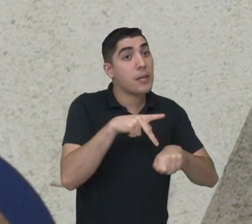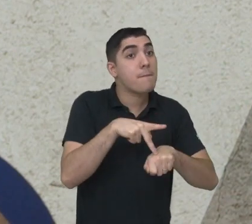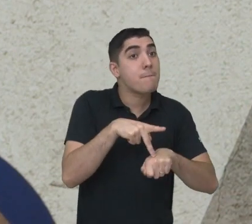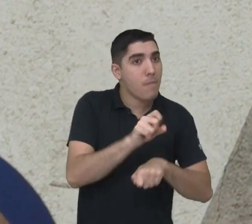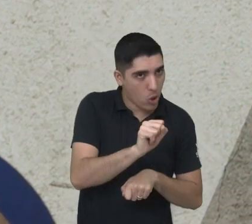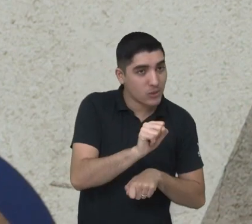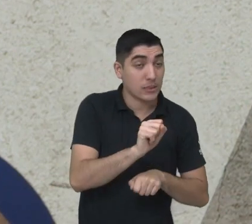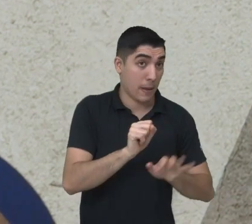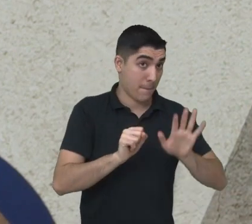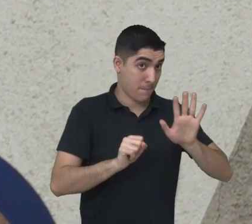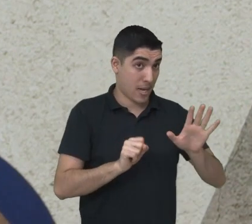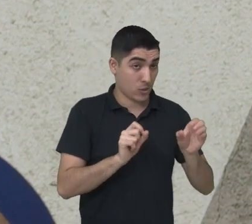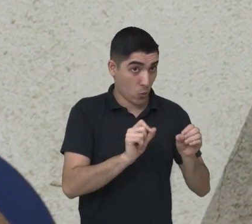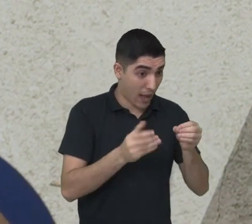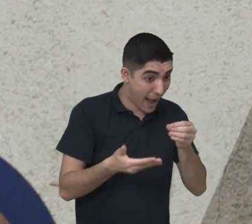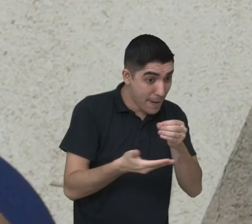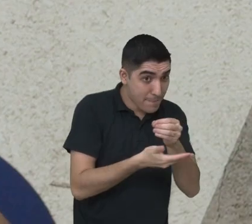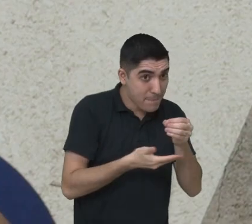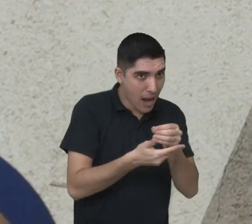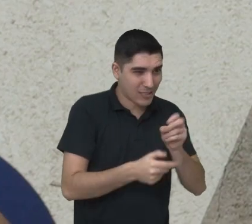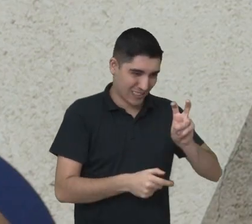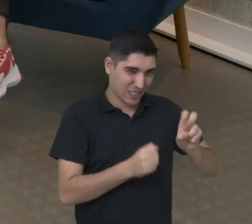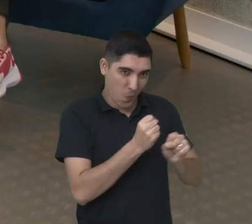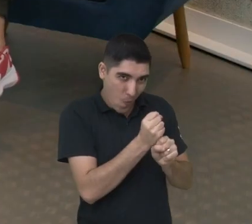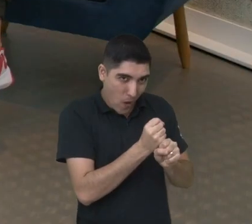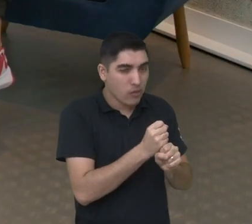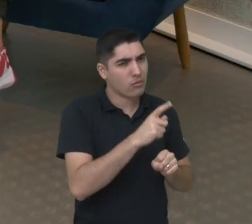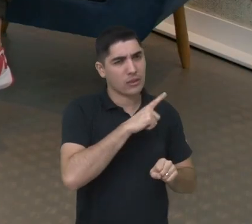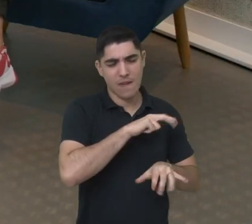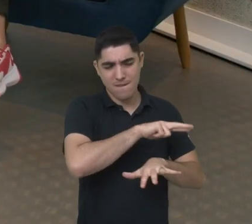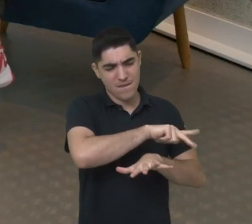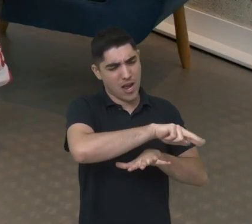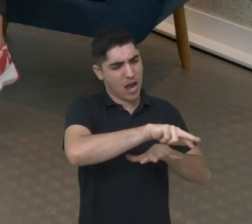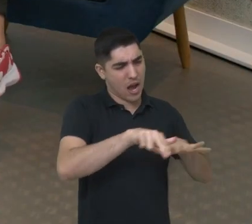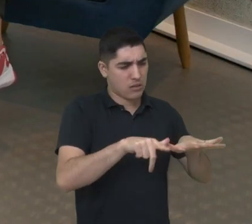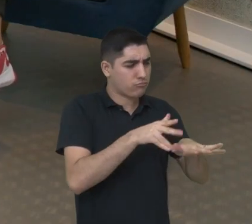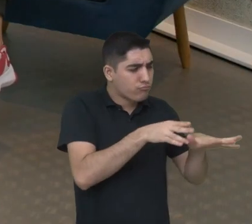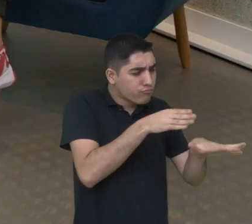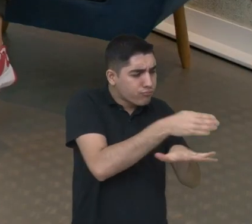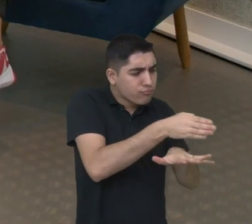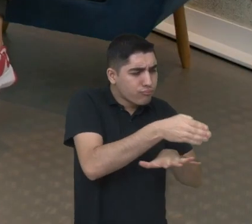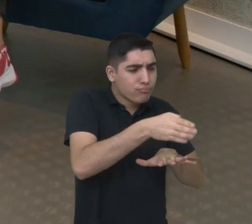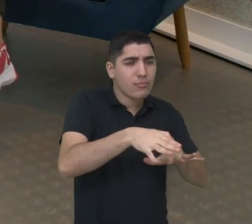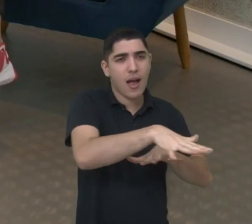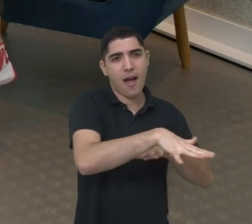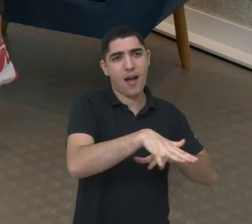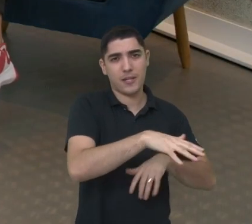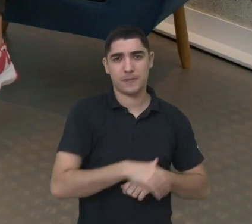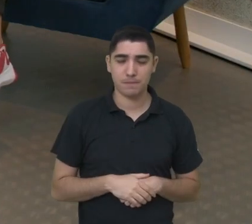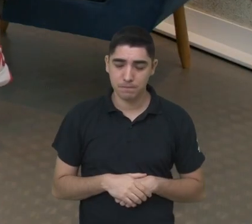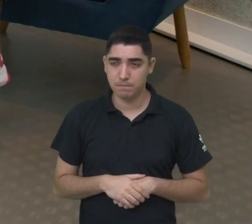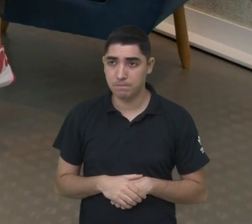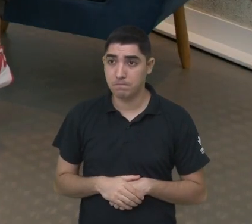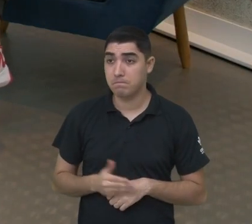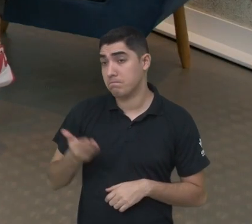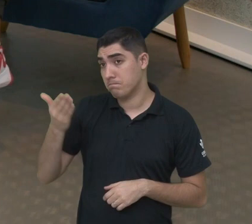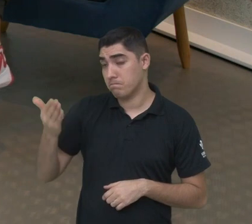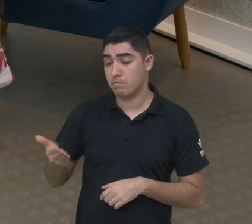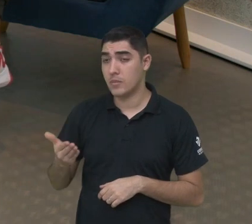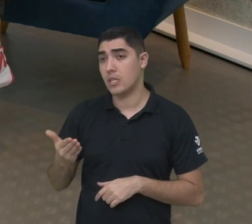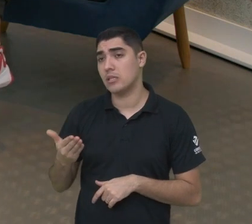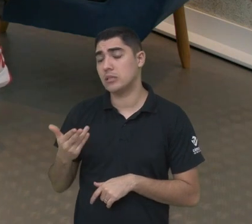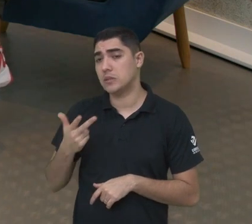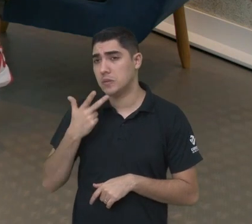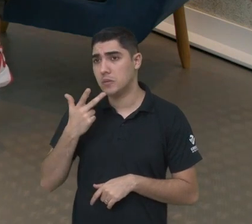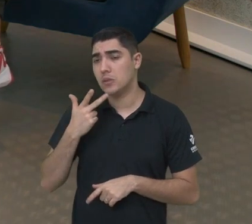base dele é muito, muito ampla. Abrangente. Abrangente. Né? Agora, Fabiano, você que está aqui coordenando o Centro Universitário,